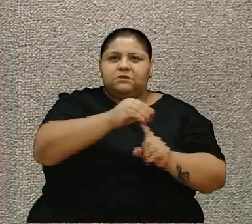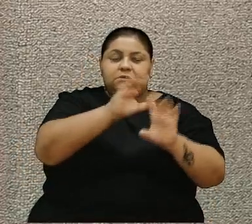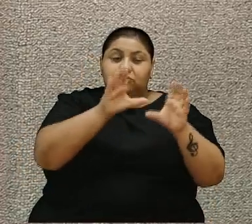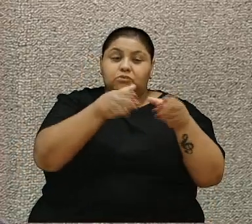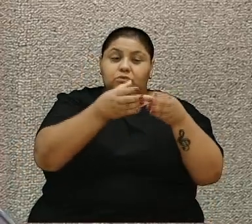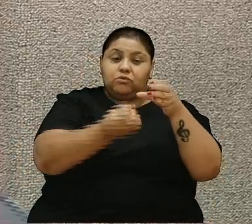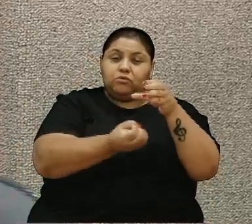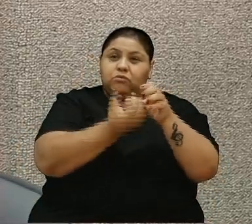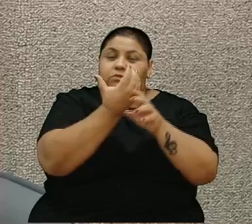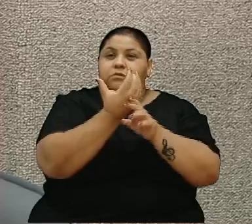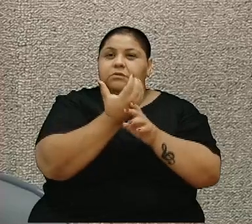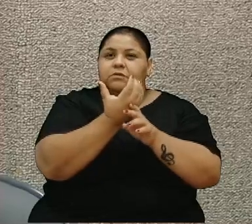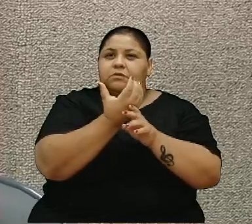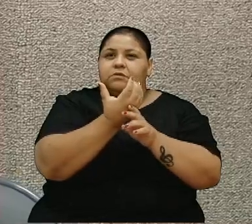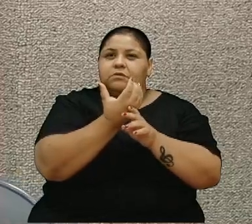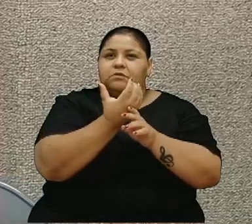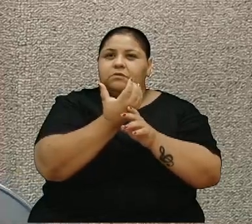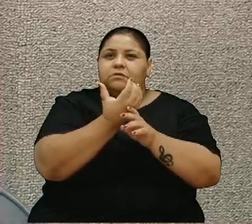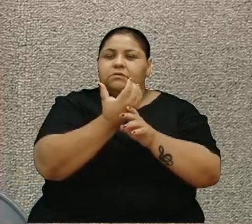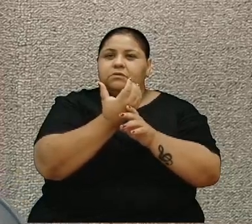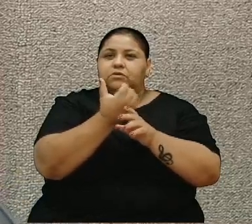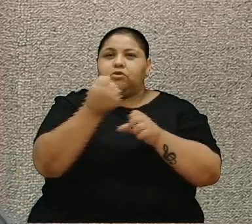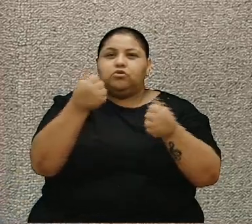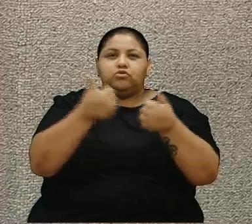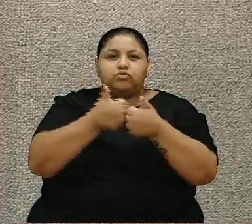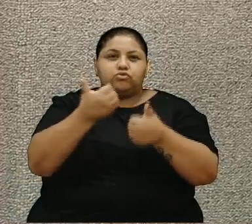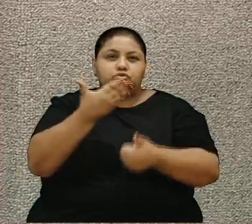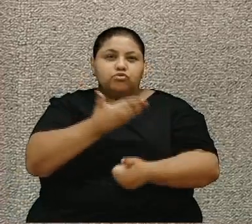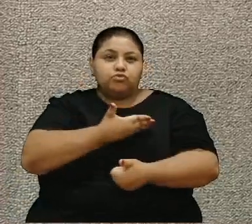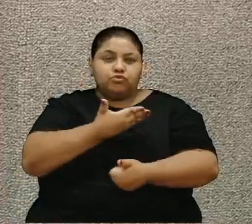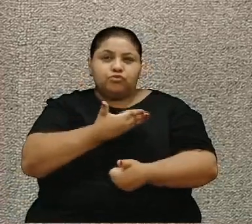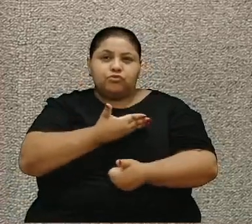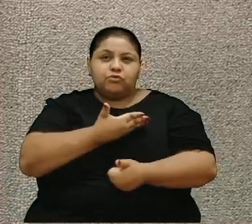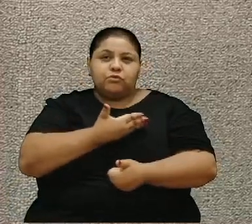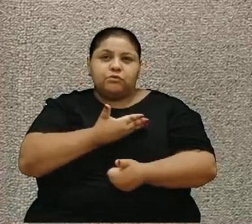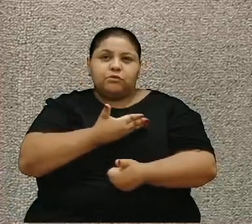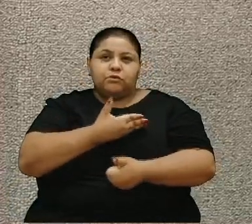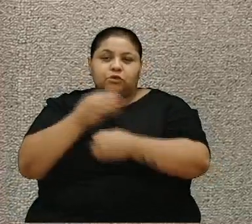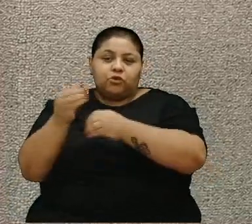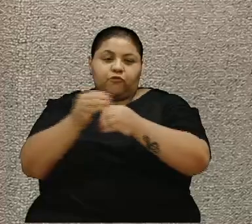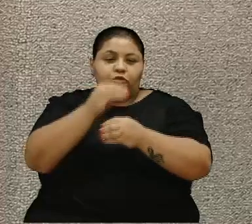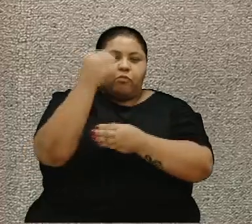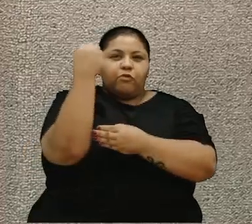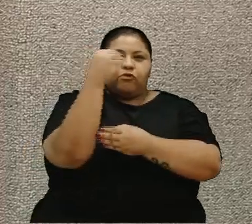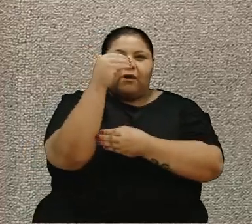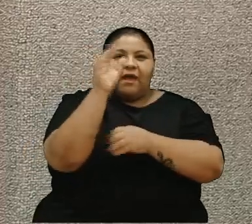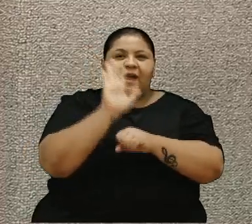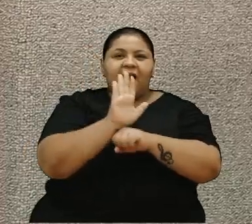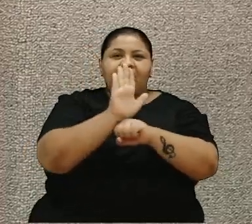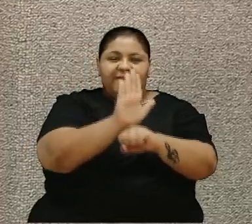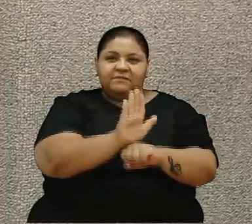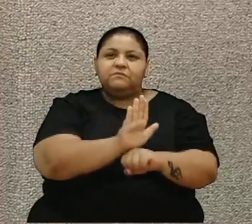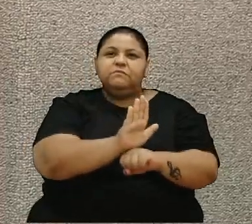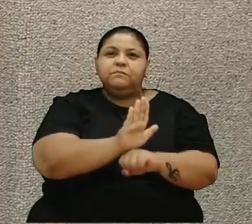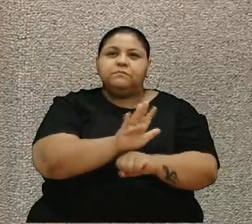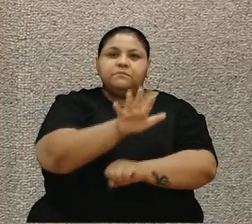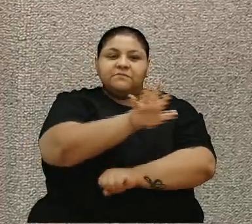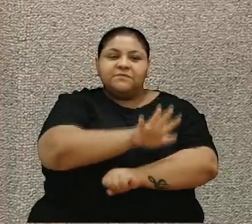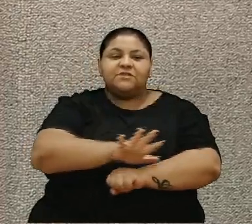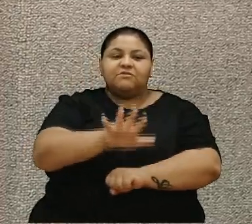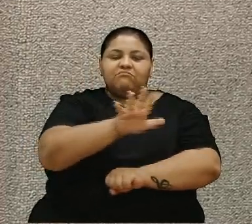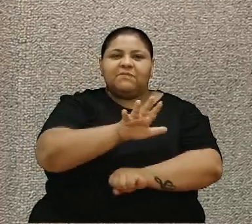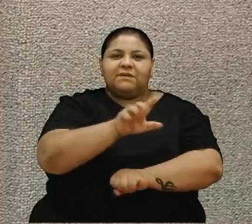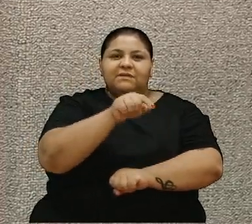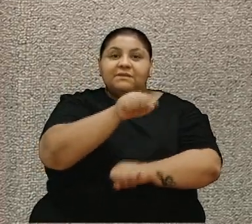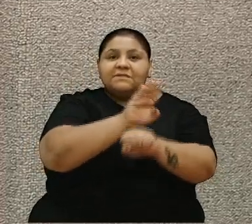inclusive com a participação de amigos nossos, de canoístas, que foram para Porto Alegre ajudar, principalmente na área do pessoal da Matias